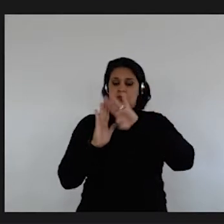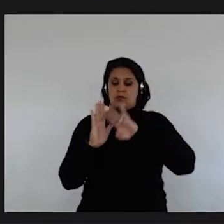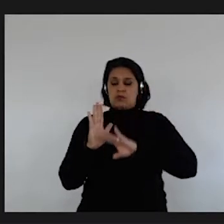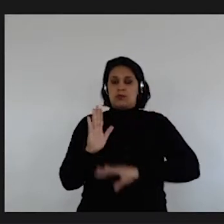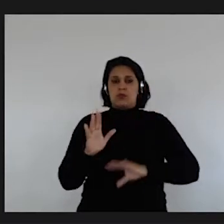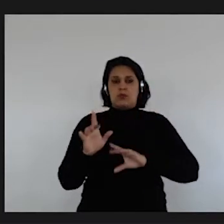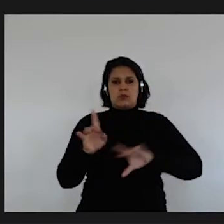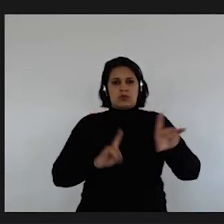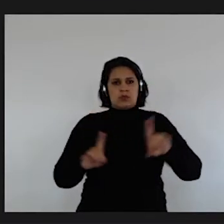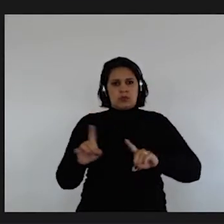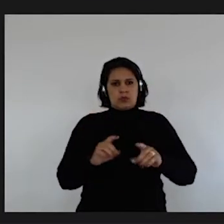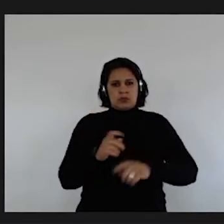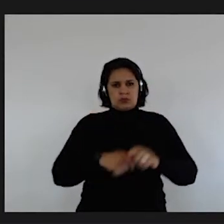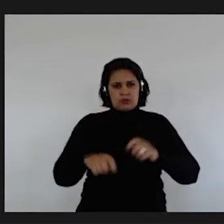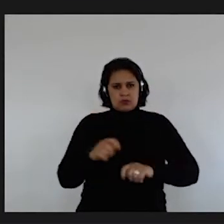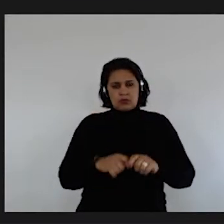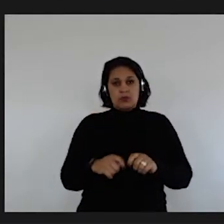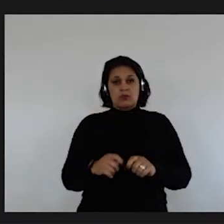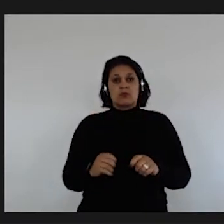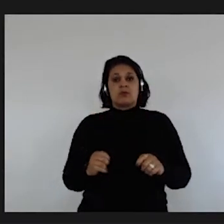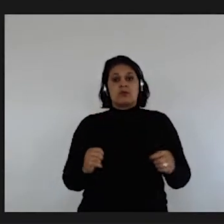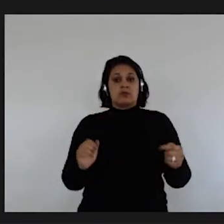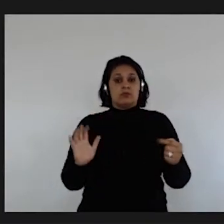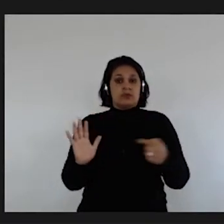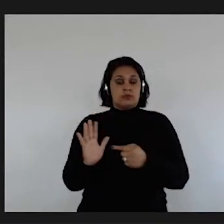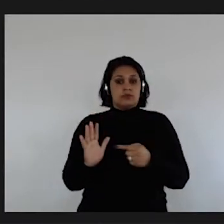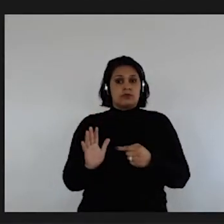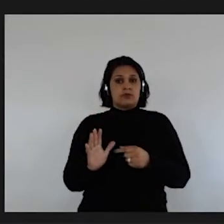econômica, eles mais do que nunca